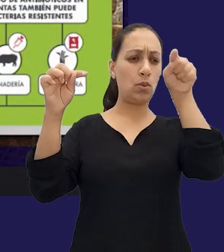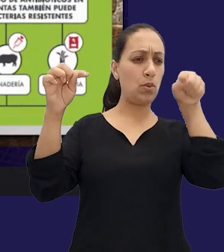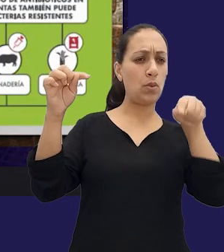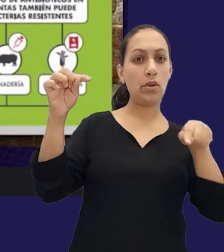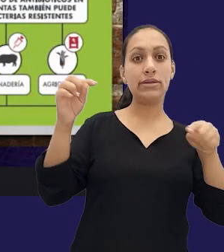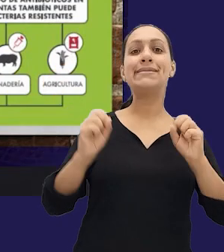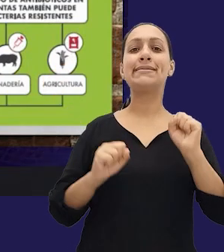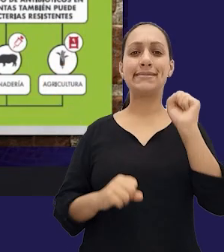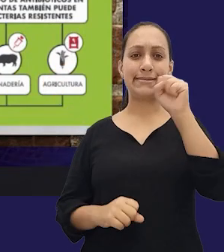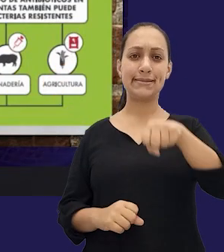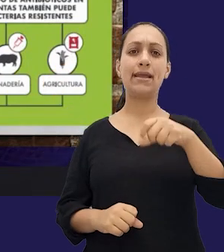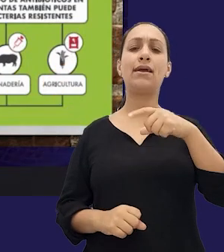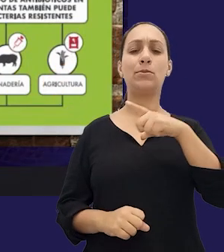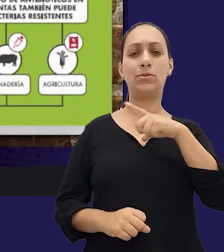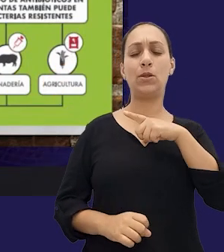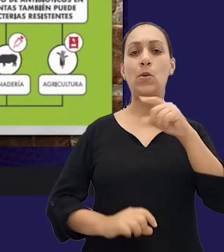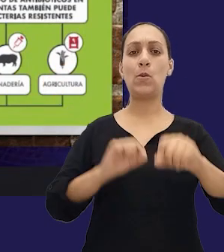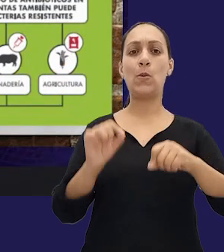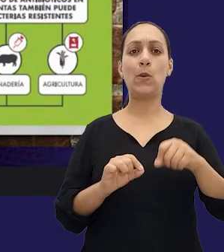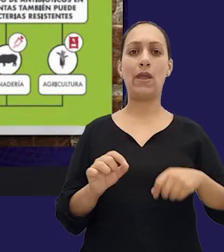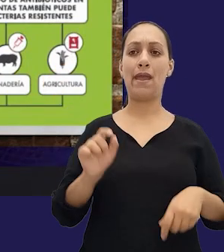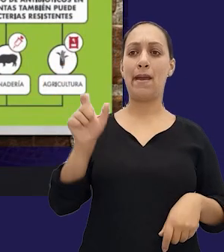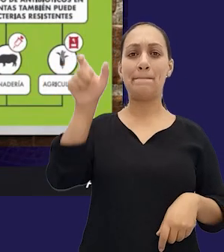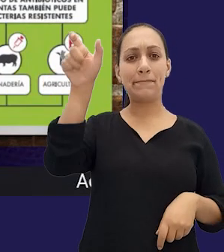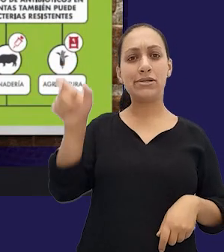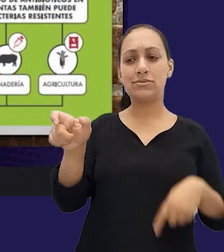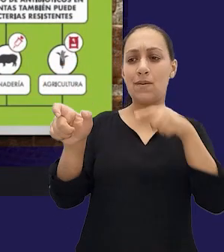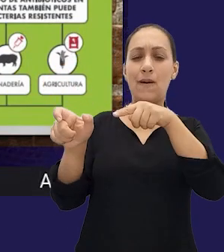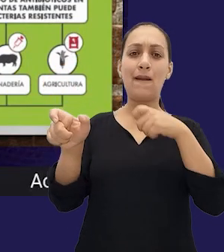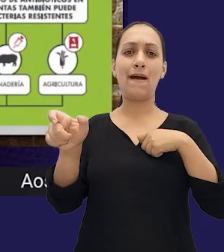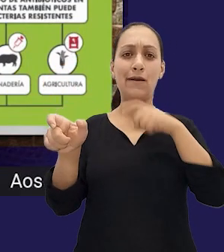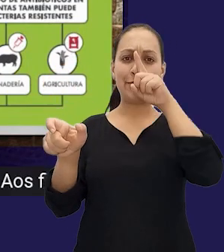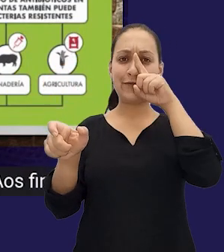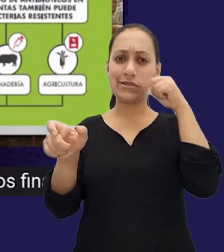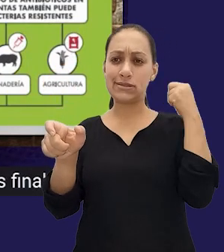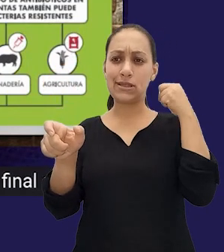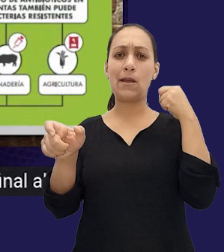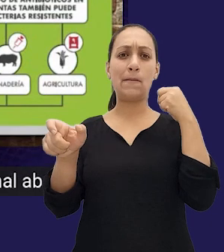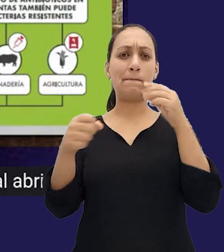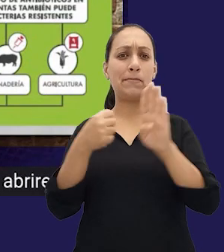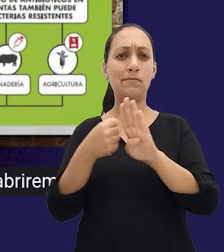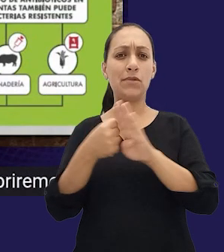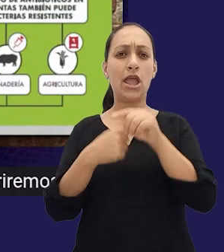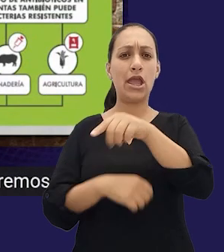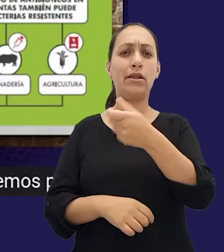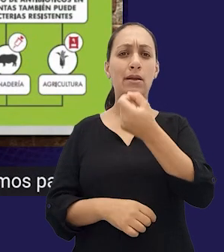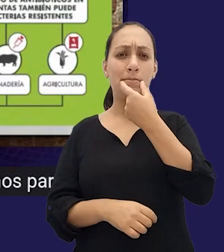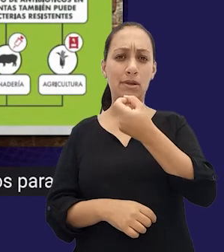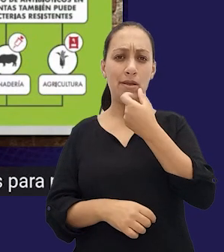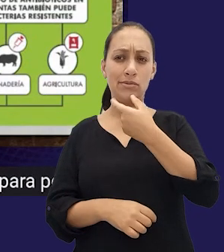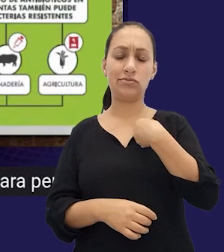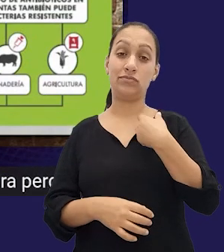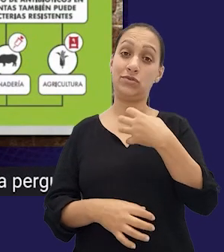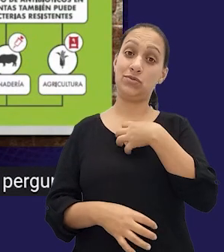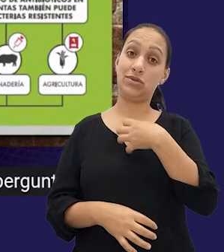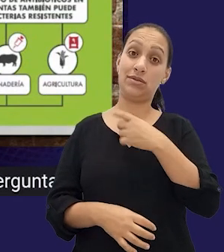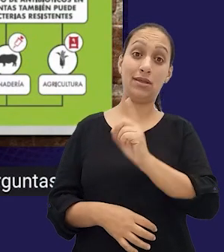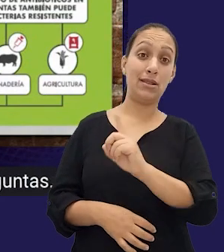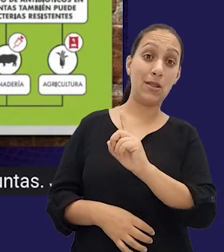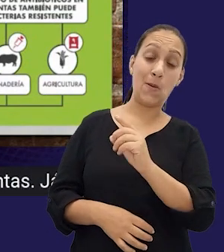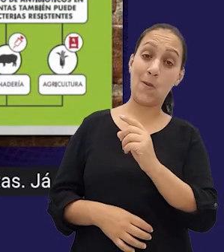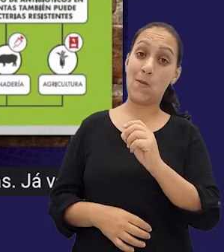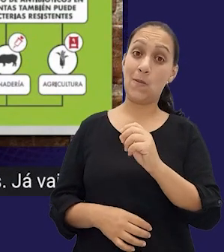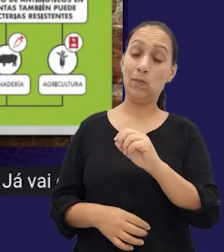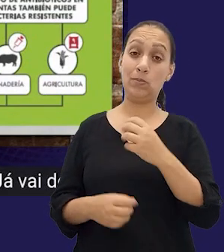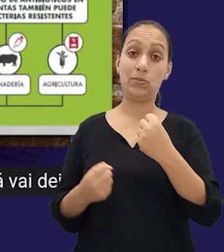posso ter lá no indivíduo que tem uma infecção bacteriana e faz um uso de um antibiótico de modo empírico, que não era para ter